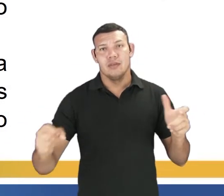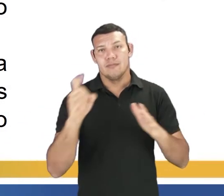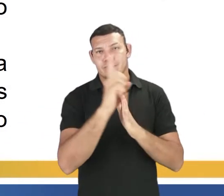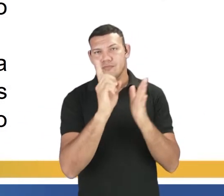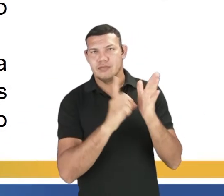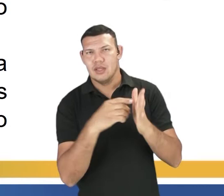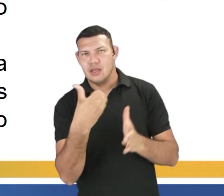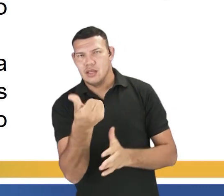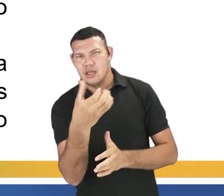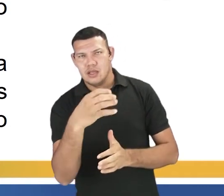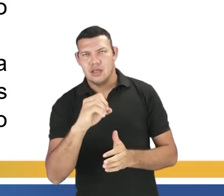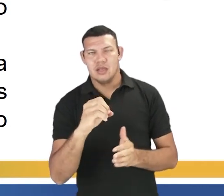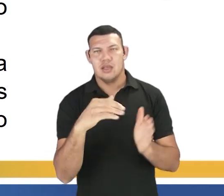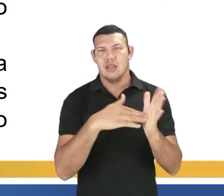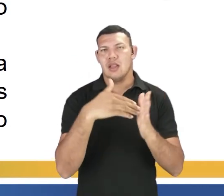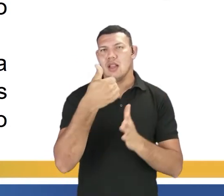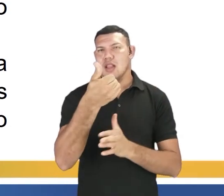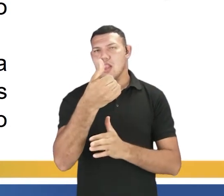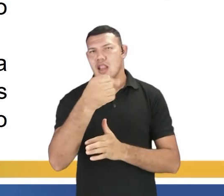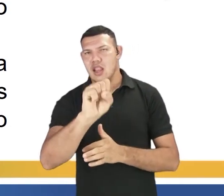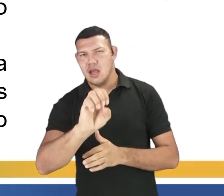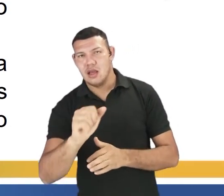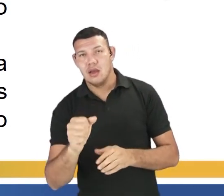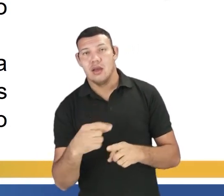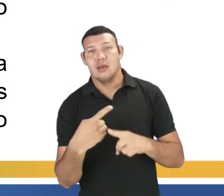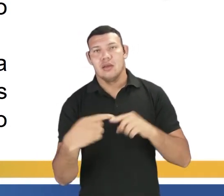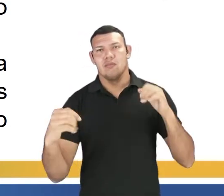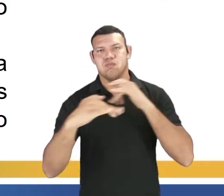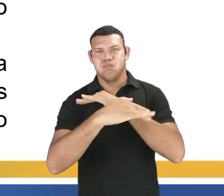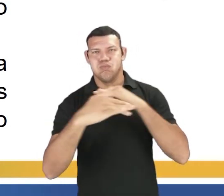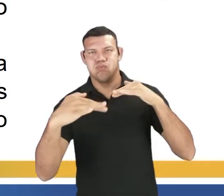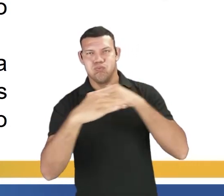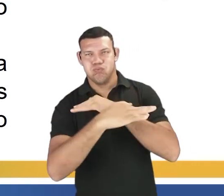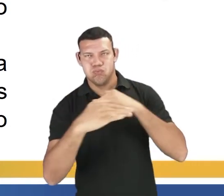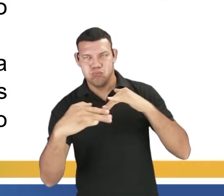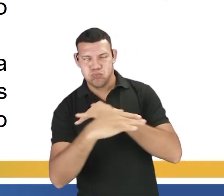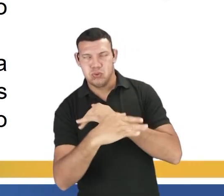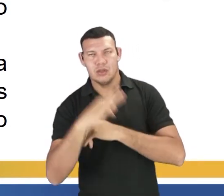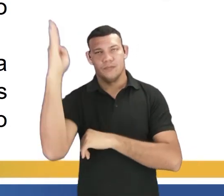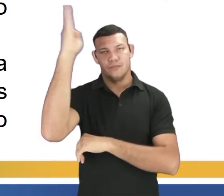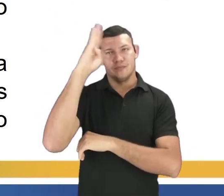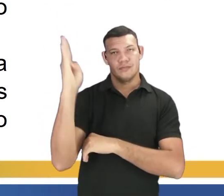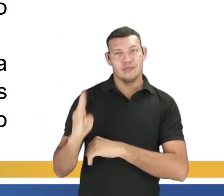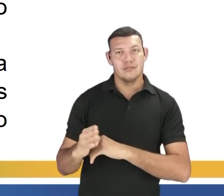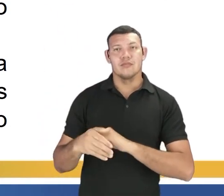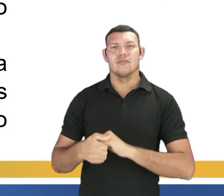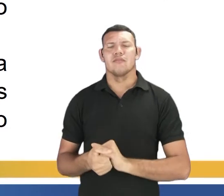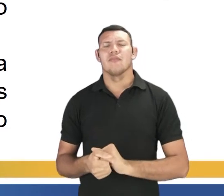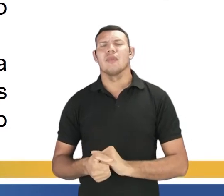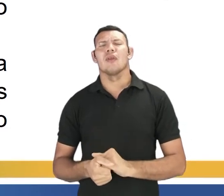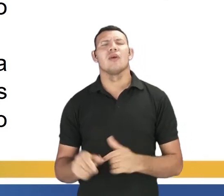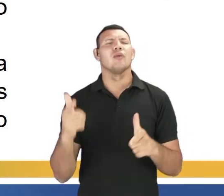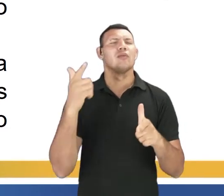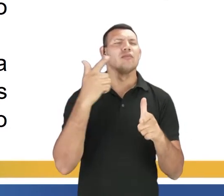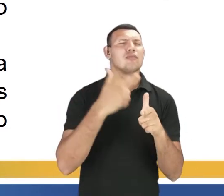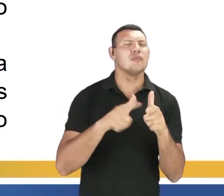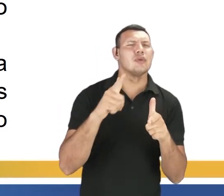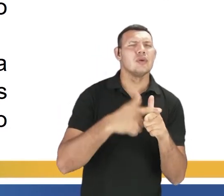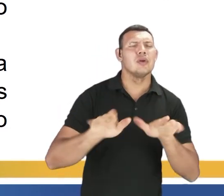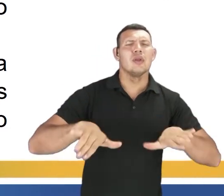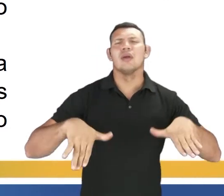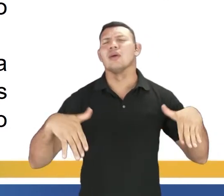80, período em que também se acentuou-se o processo de urbanização no país. Dentre as principais causas do êxodo rural no Brasil,